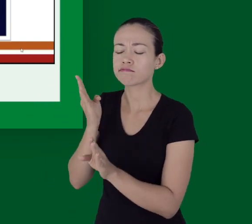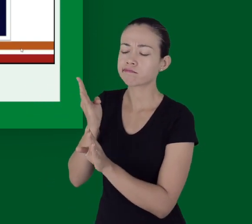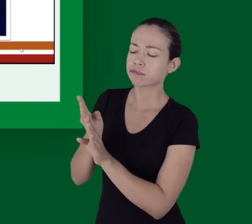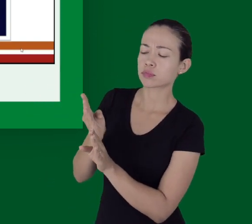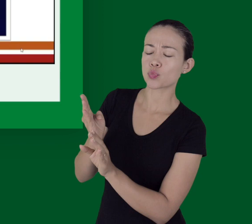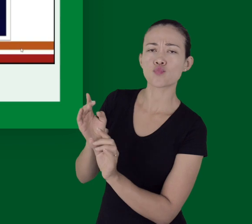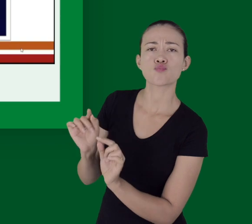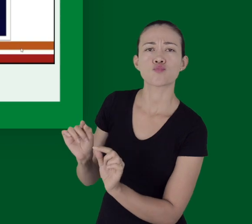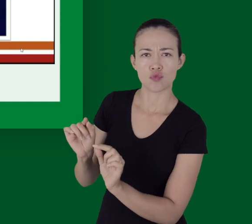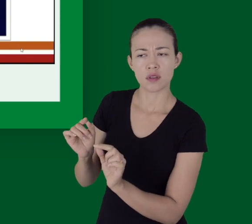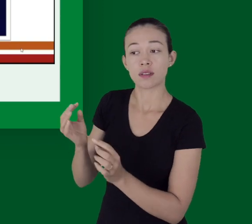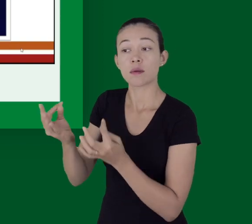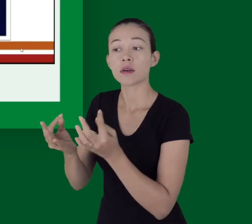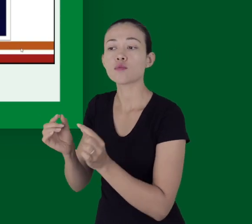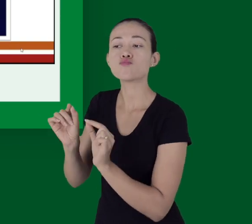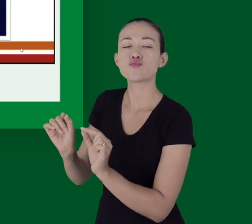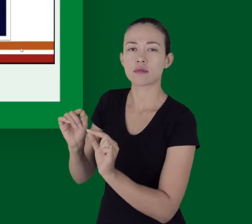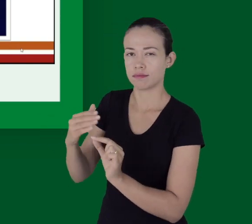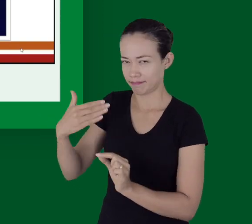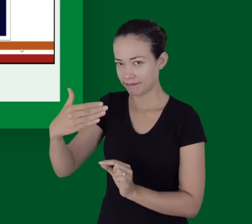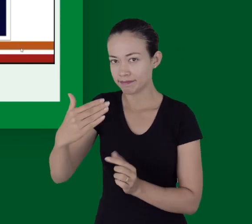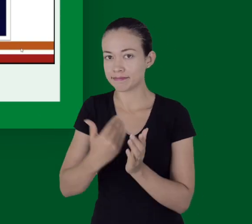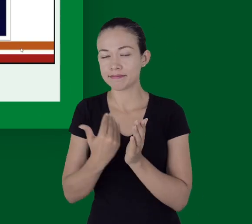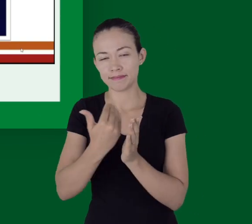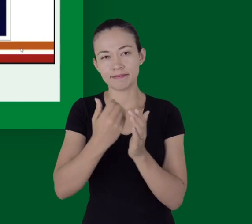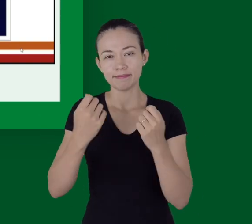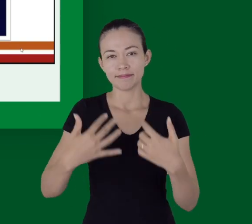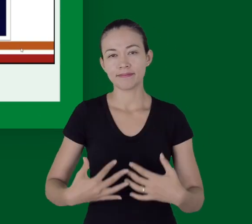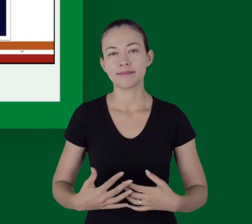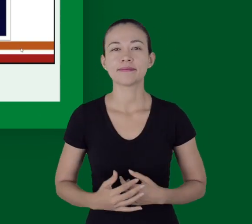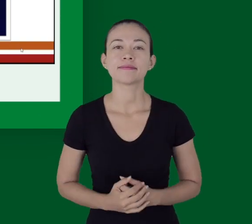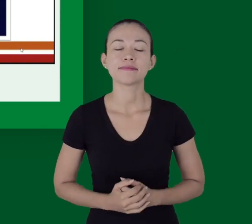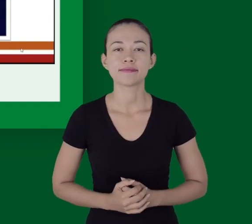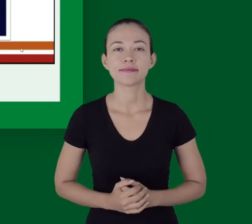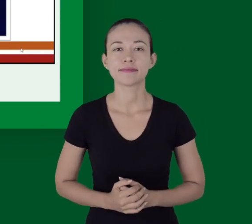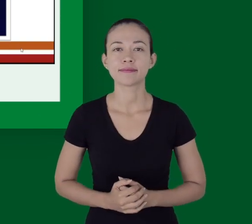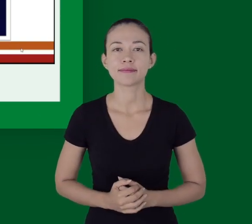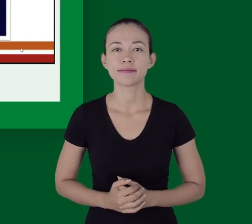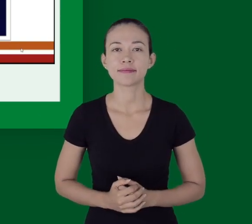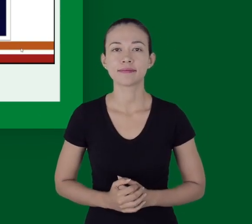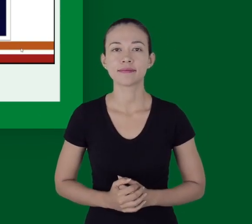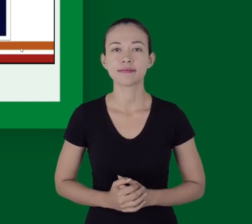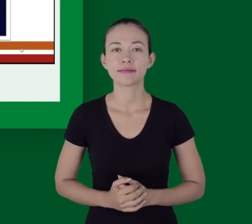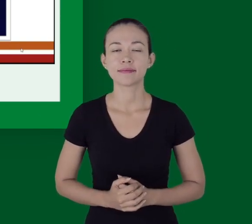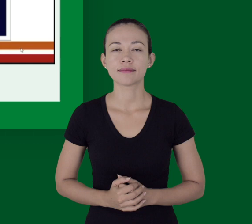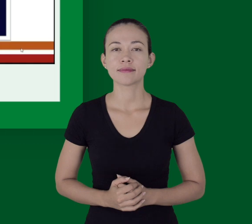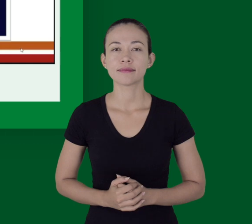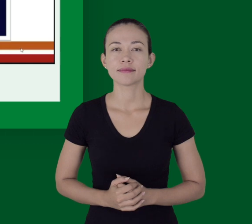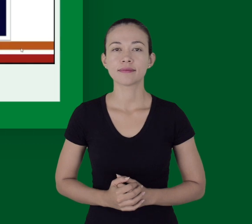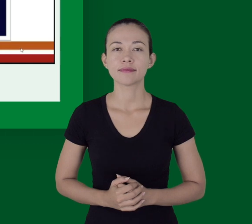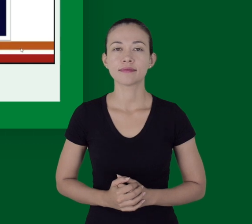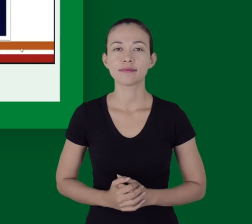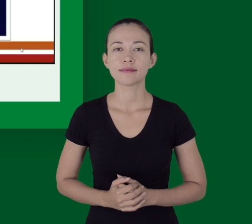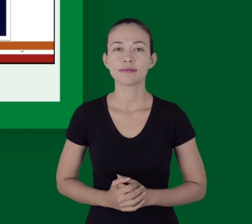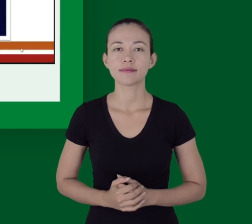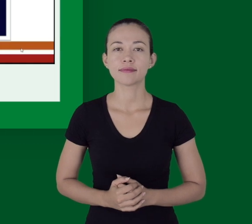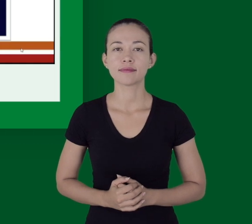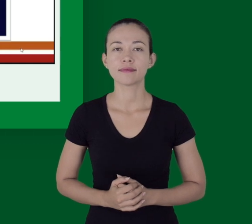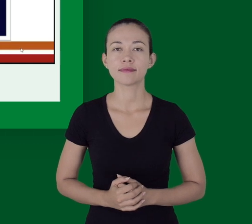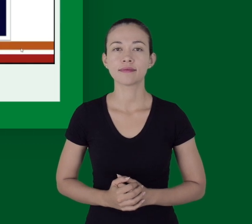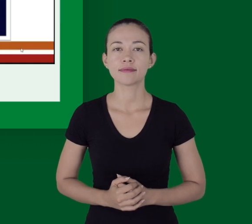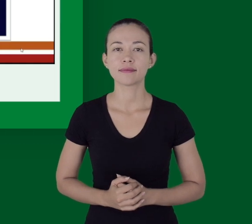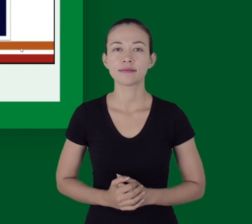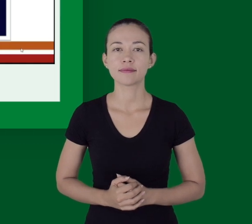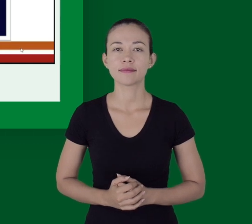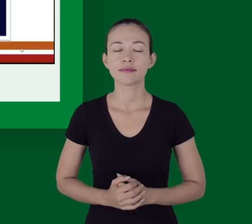desconfiar disso para conseguir confirmar o diagnóstico, que eu vou falar mais para frente sobre diagnóstico, sobre tratamento, tá?